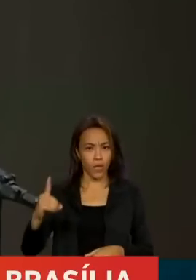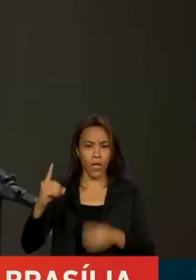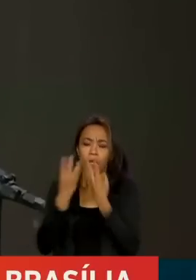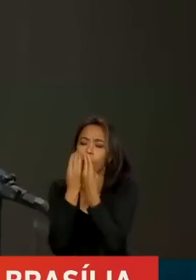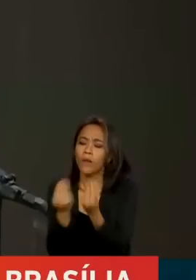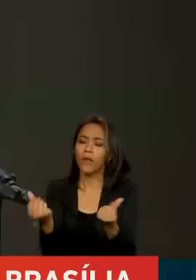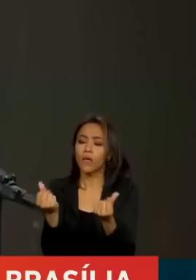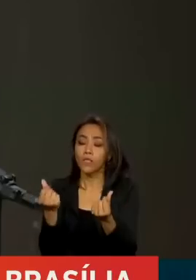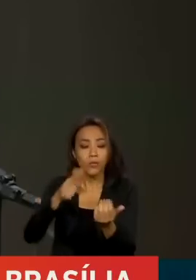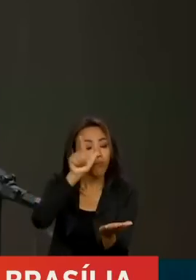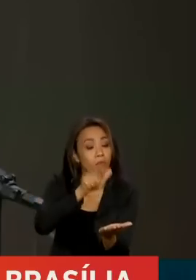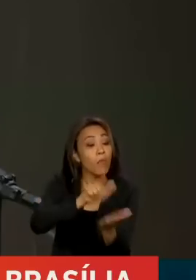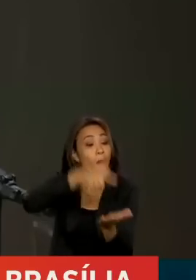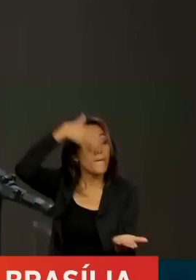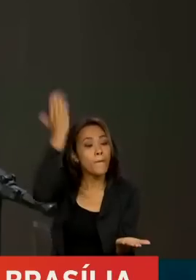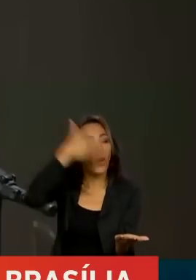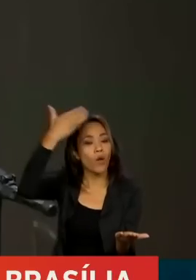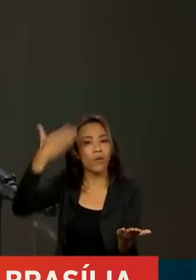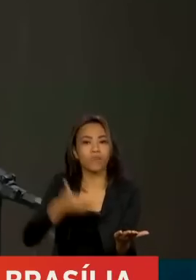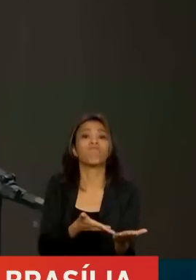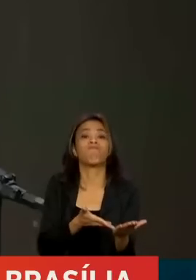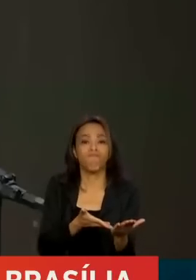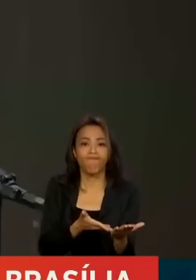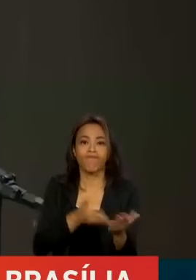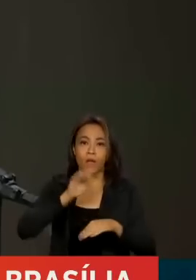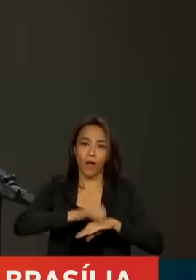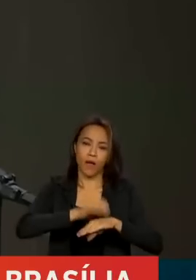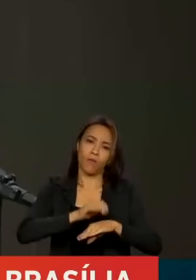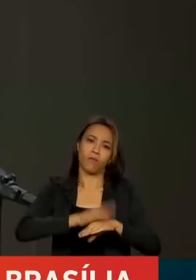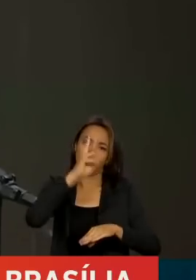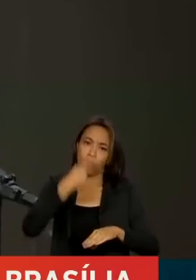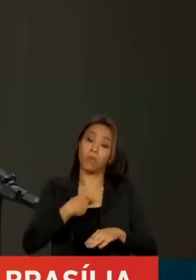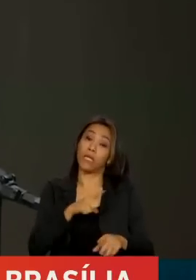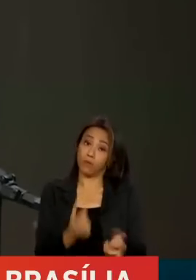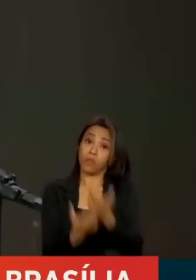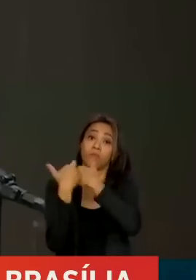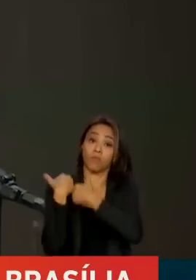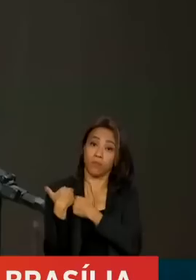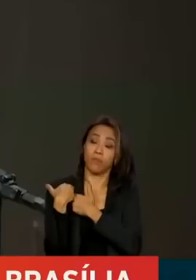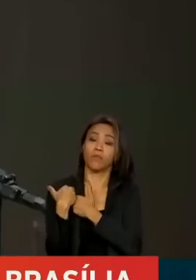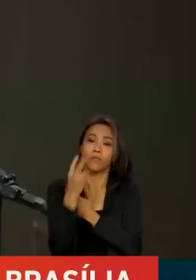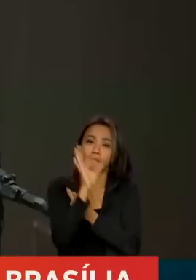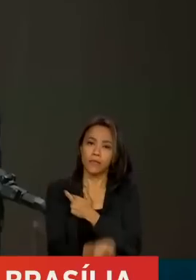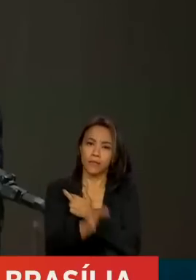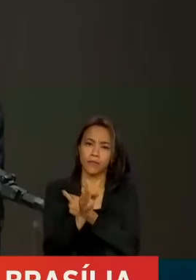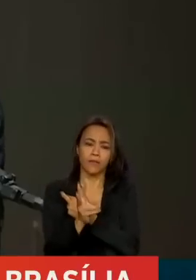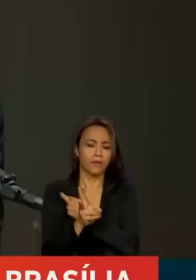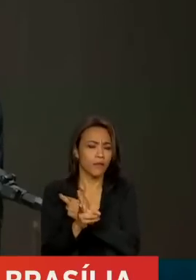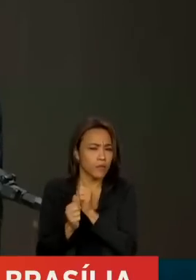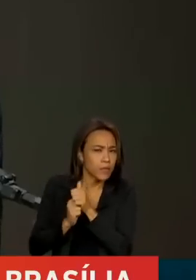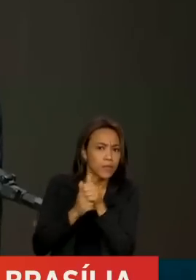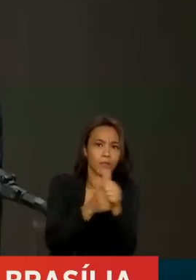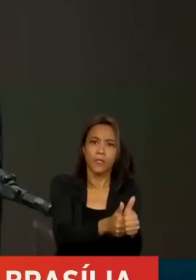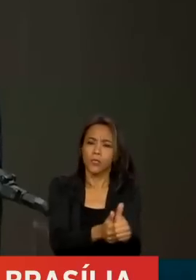qualidade da prova da Autonomia e investigativa e na responsabilidade com absoluto Rigor em relação